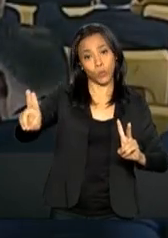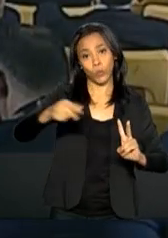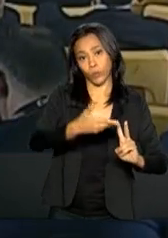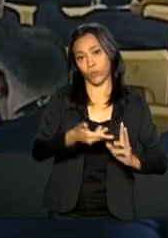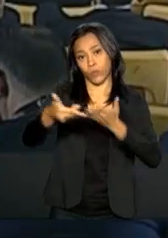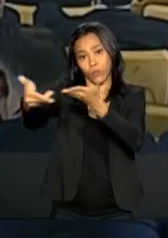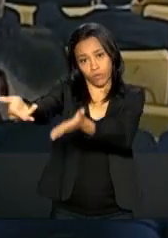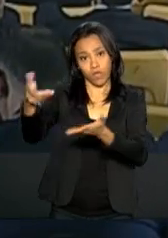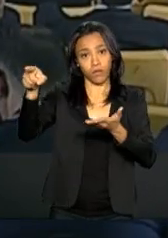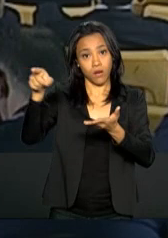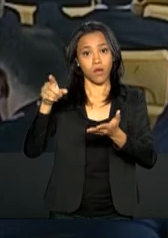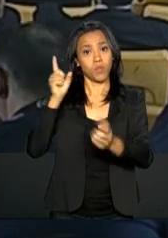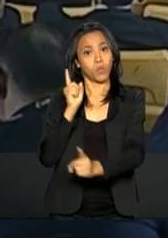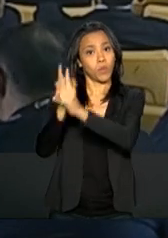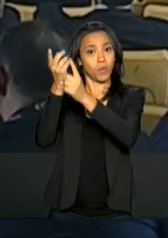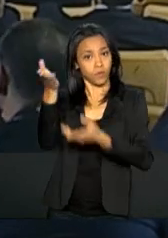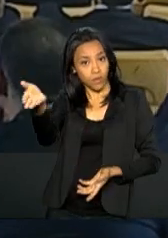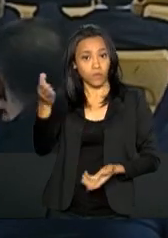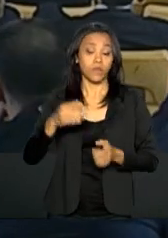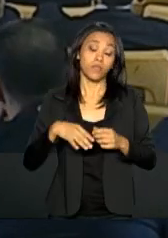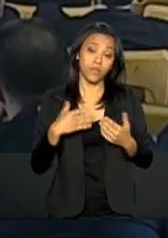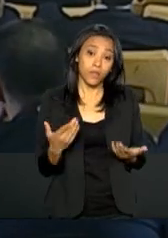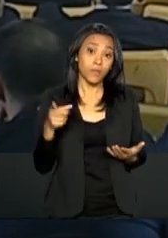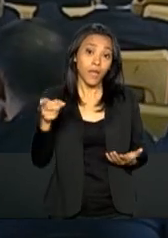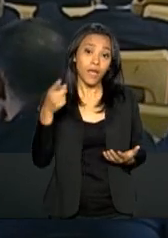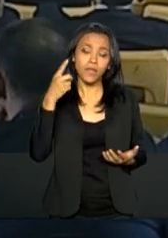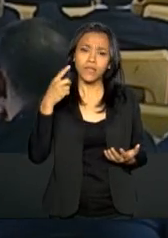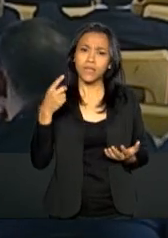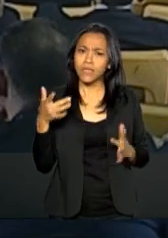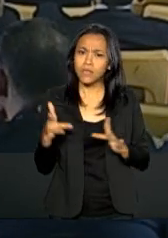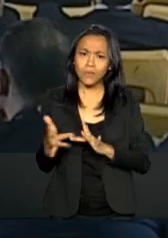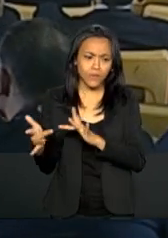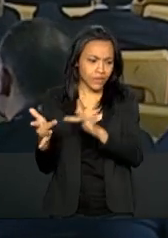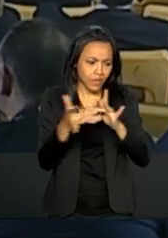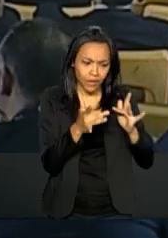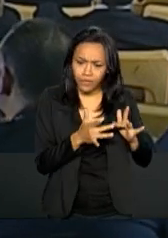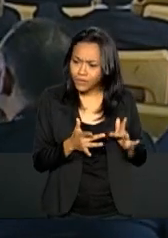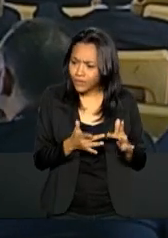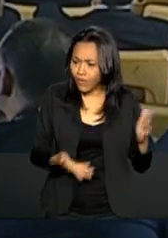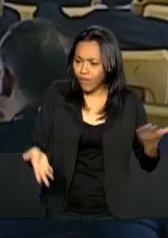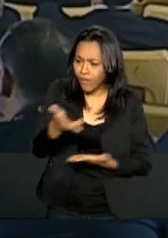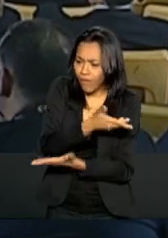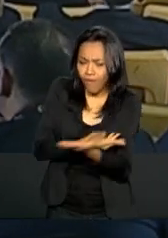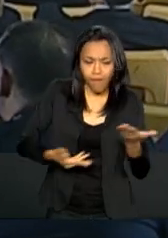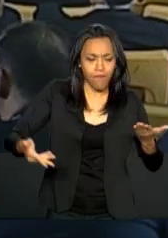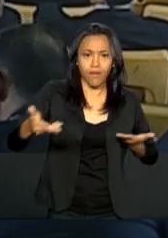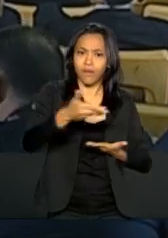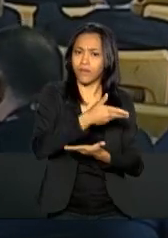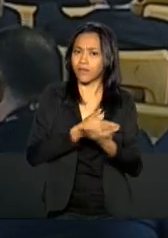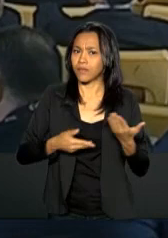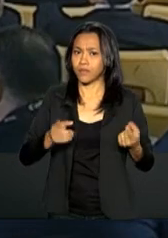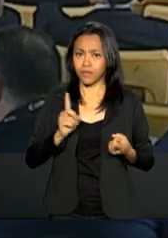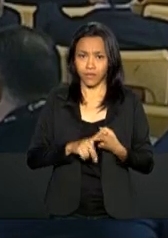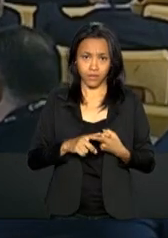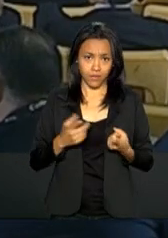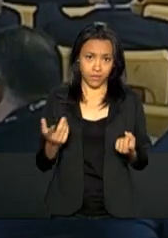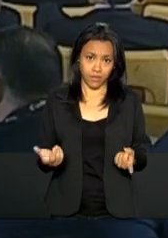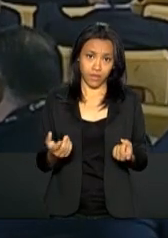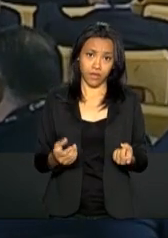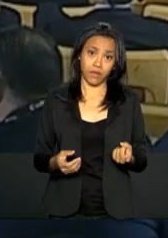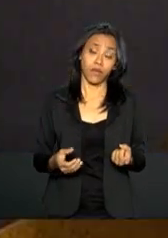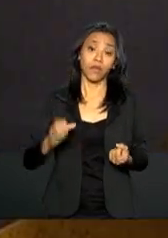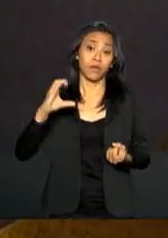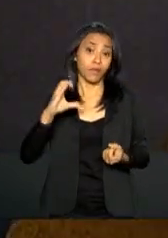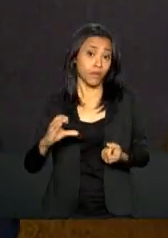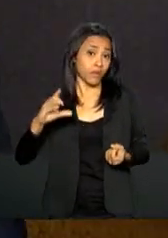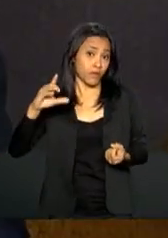salientava exatamente esse aspecto a a extraordinária integração entre ea controladoria geral da união - o dólar